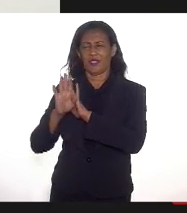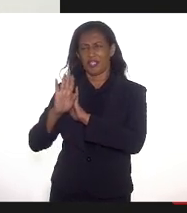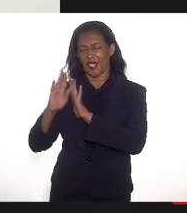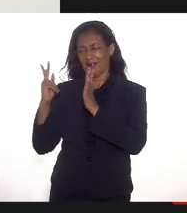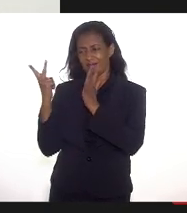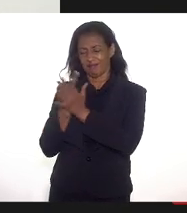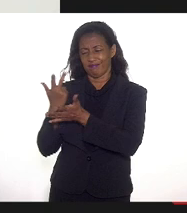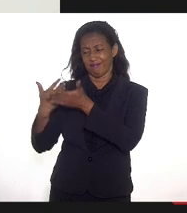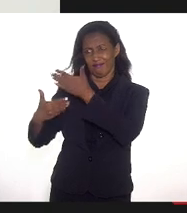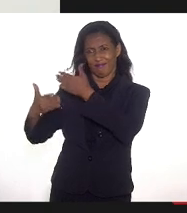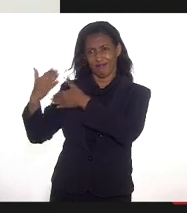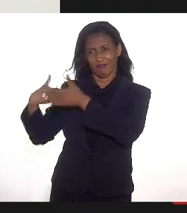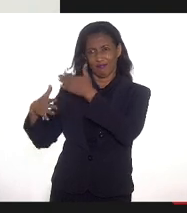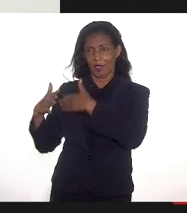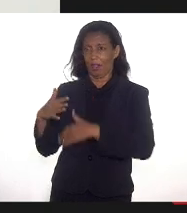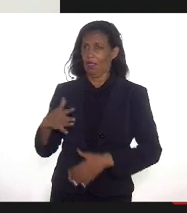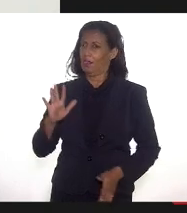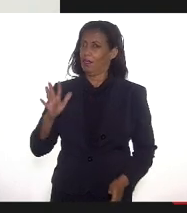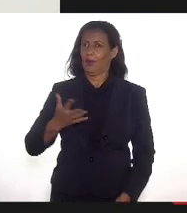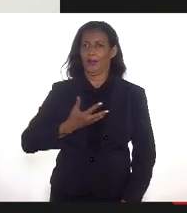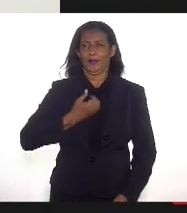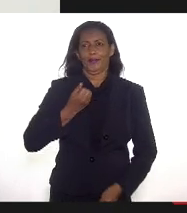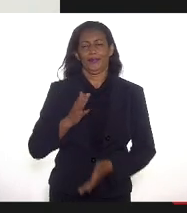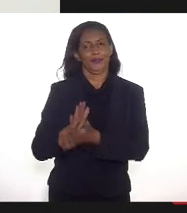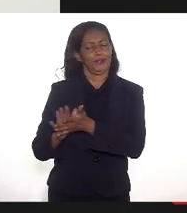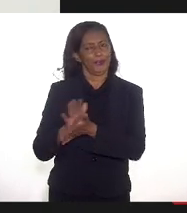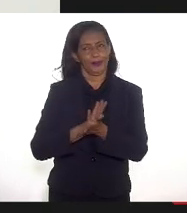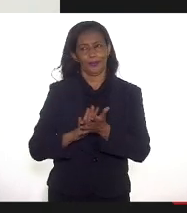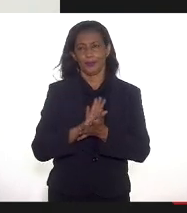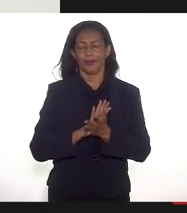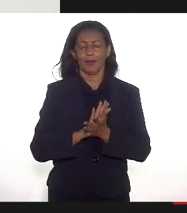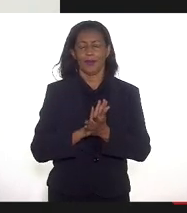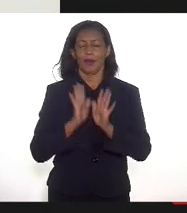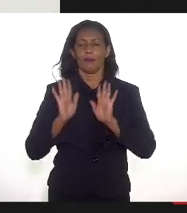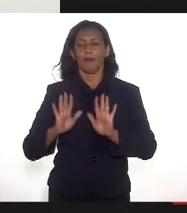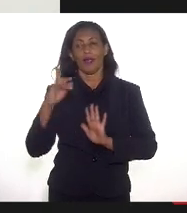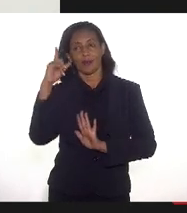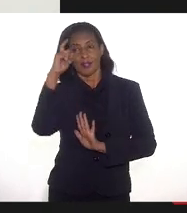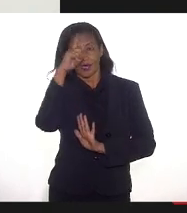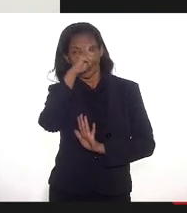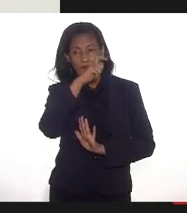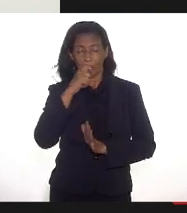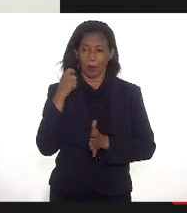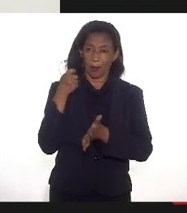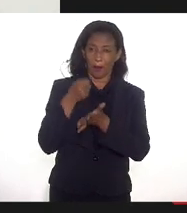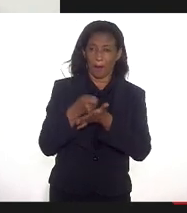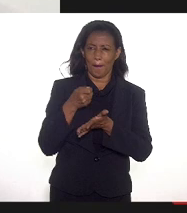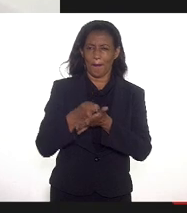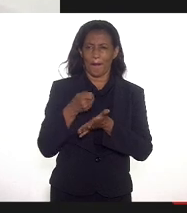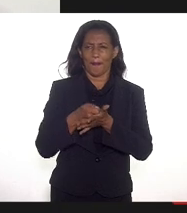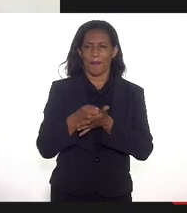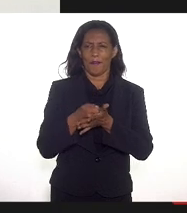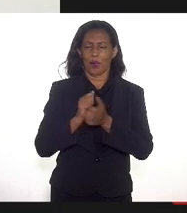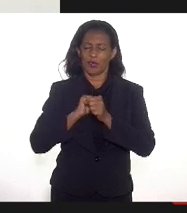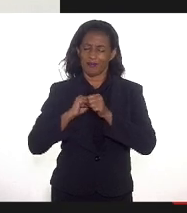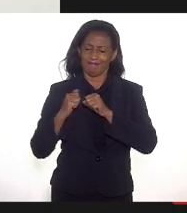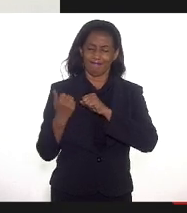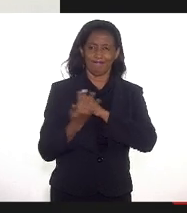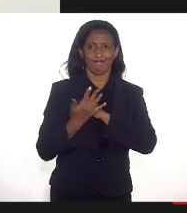enfrentando, que não é surpresa para ninguém que está aqui, mas as dificuldades impostas pelo cenário de